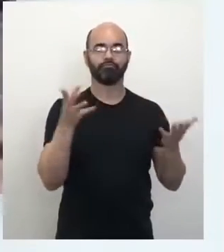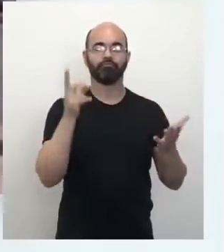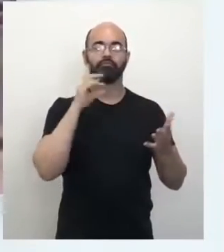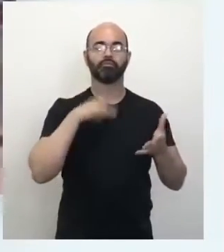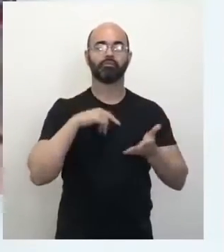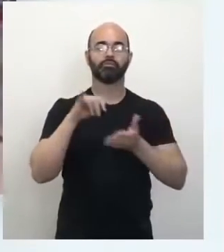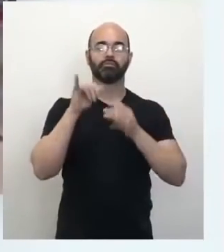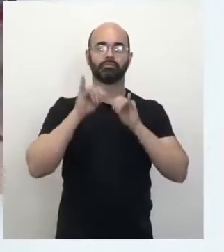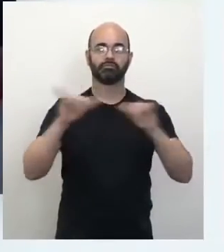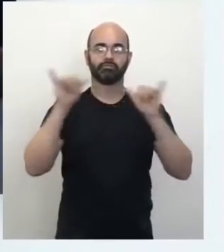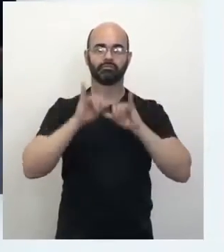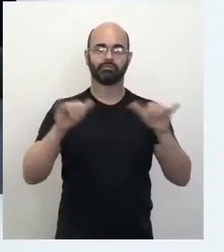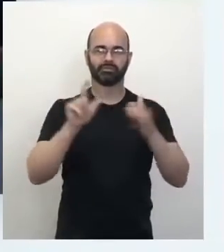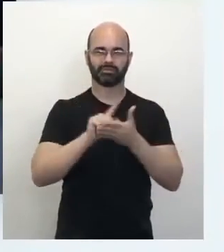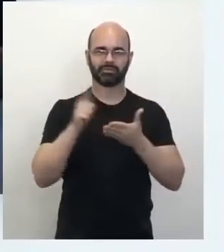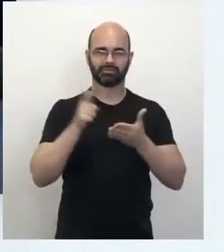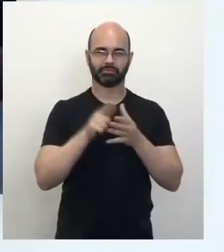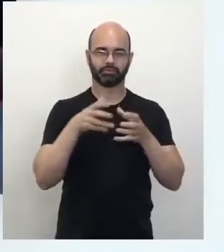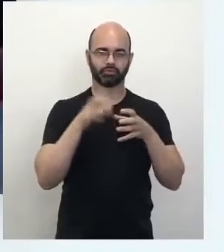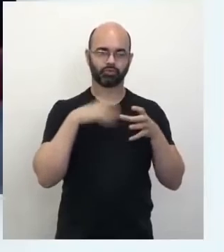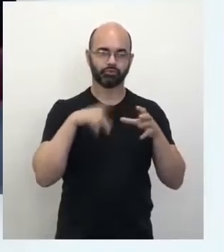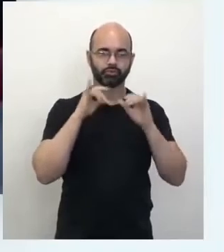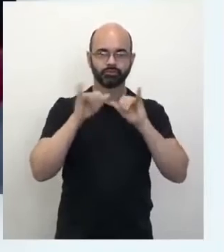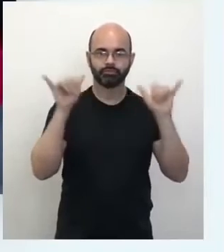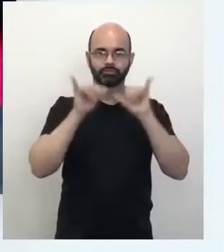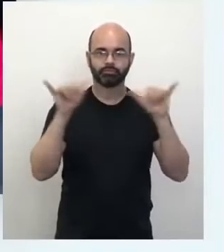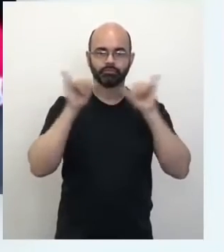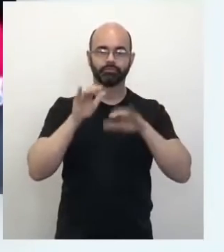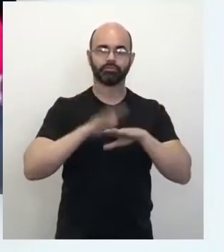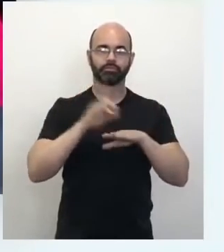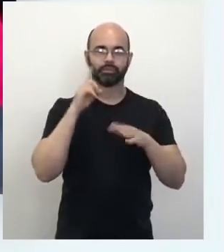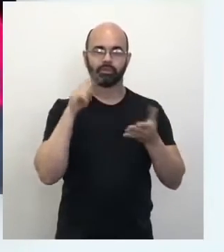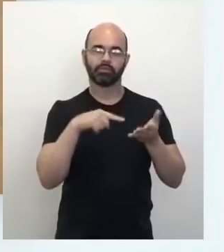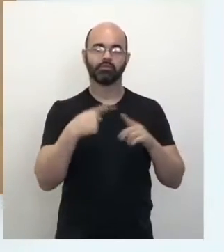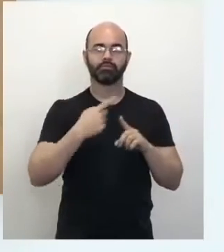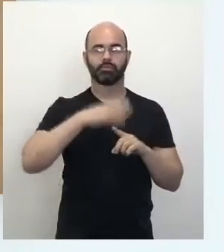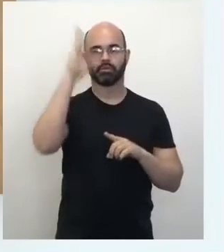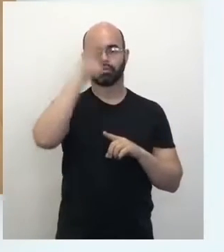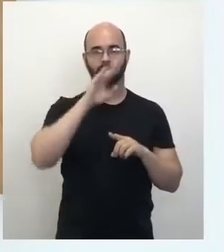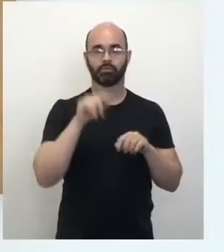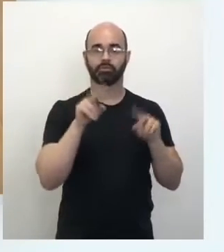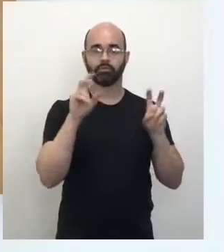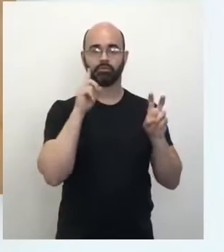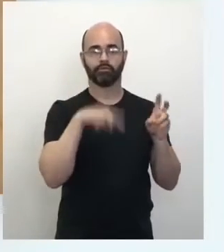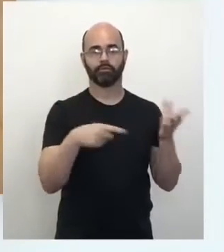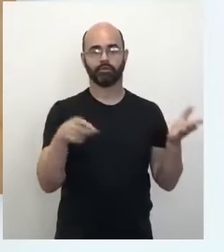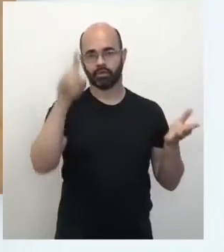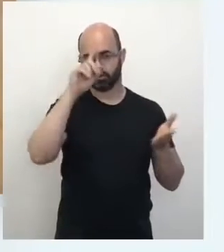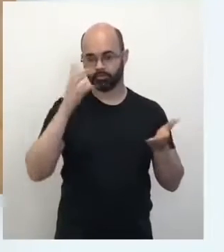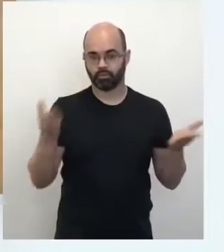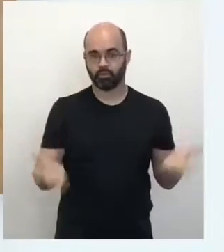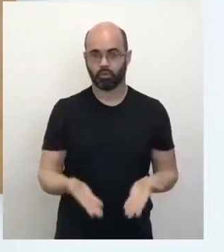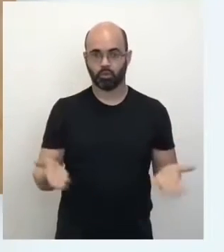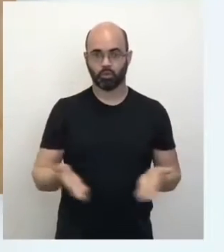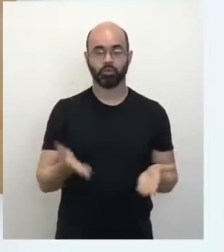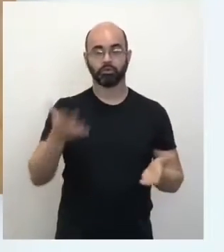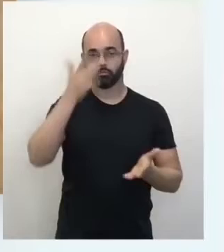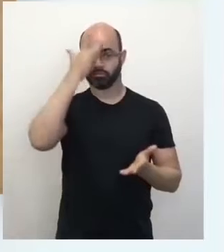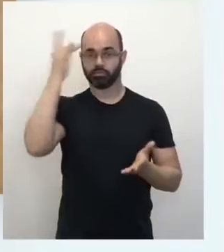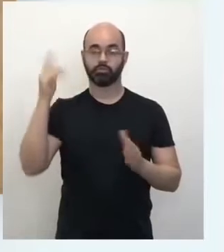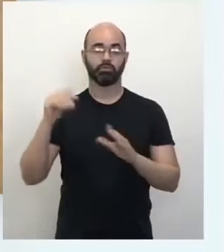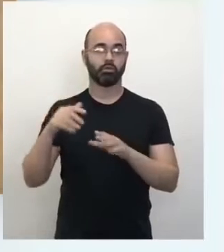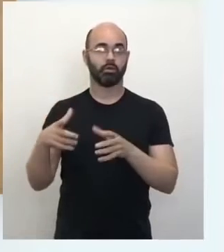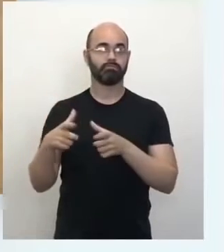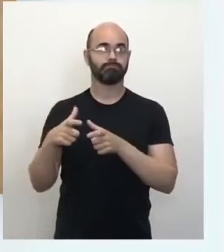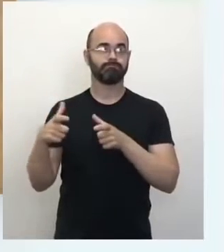vai começar a se ocupar mais. É a primeira vez que o Brasil vê, nesses tempos contemporâneos, uma chegada de um maior número de